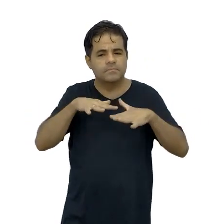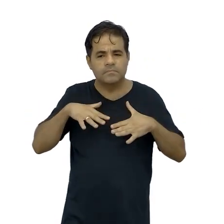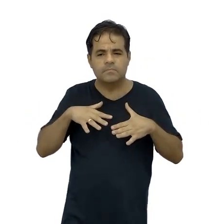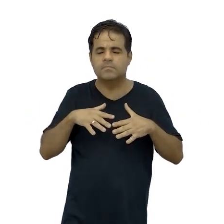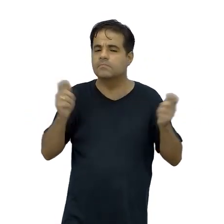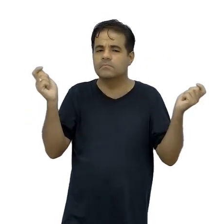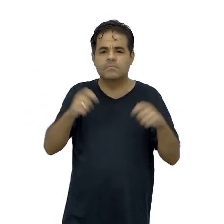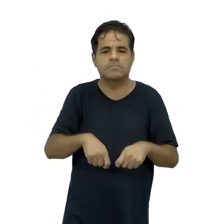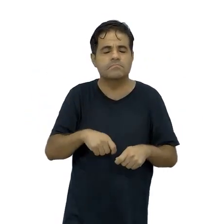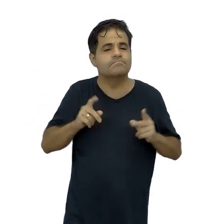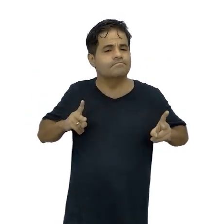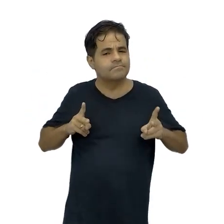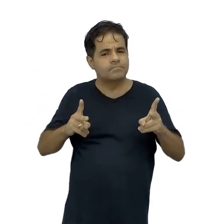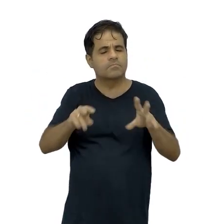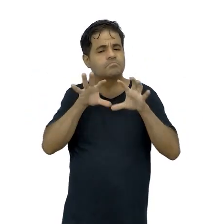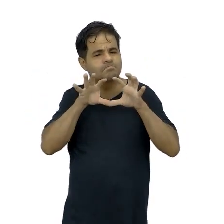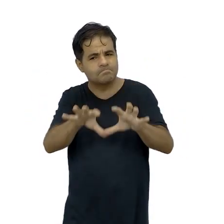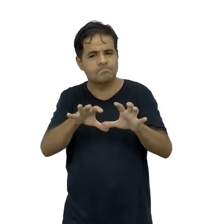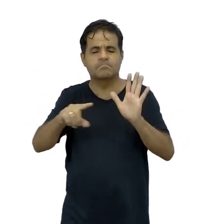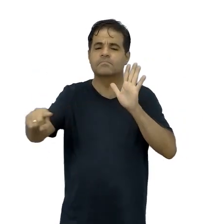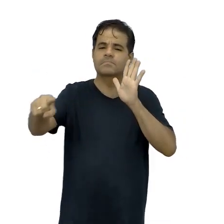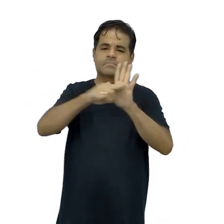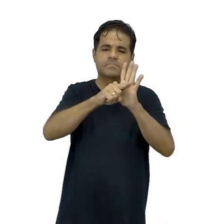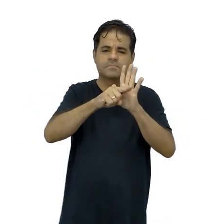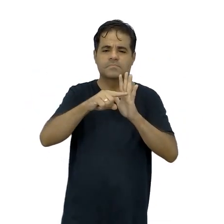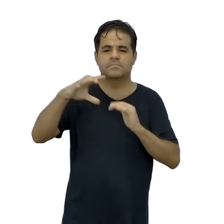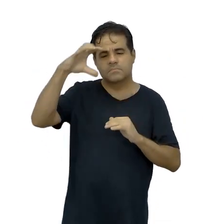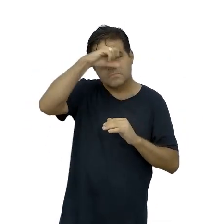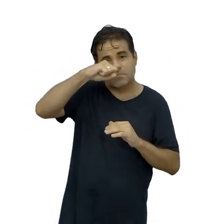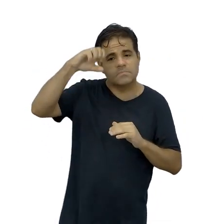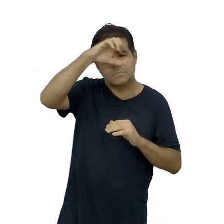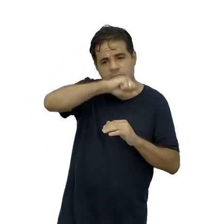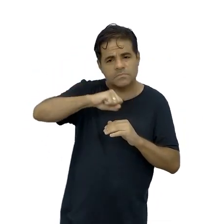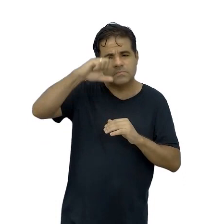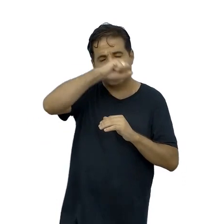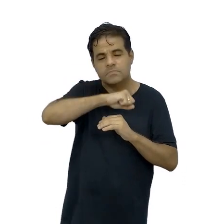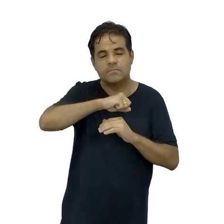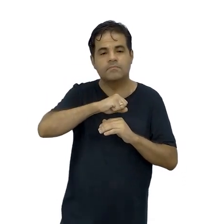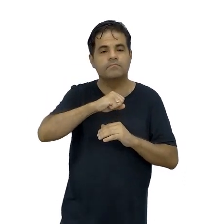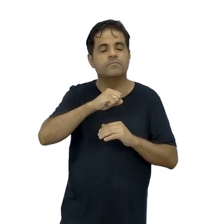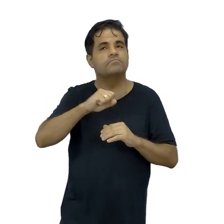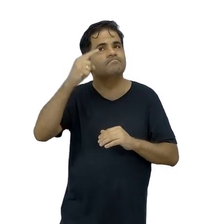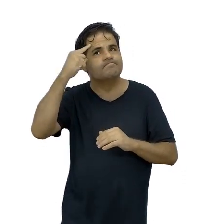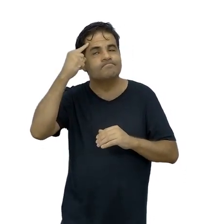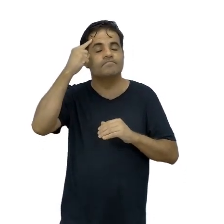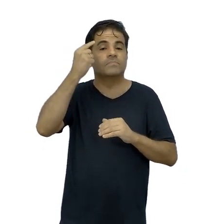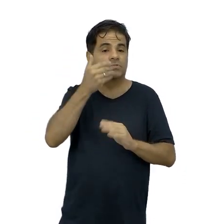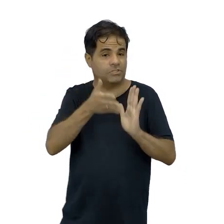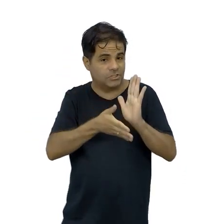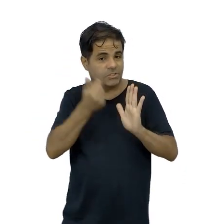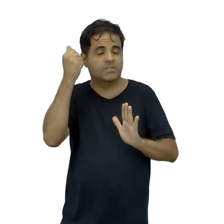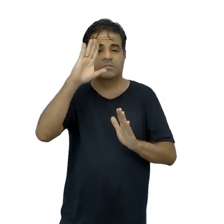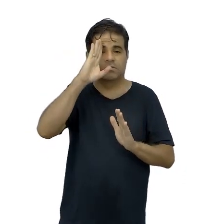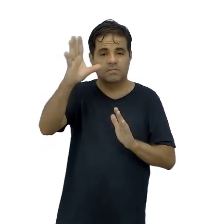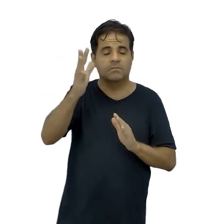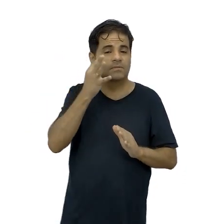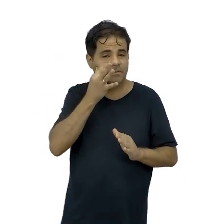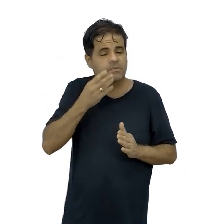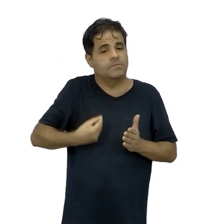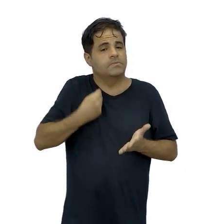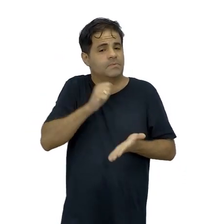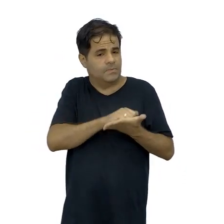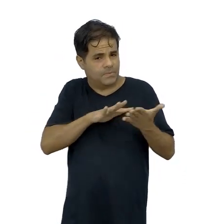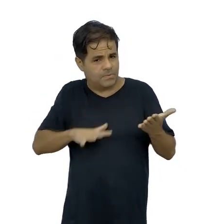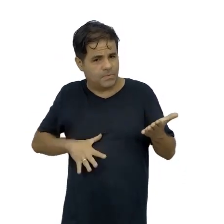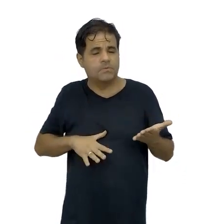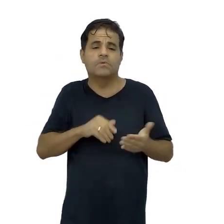condições, tende a ter um impacto negativo sobre a aprendizagem. E com a suspensão das atividades presenciais, o